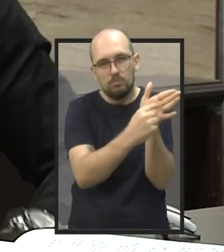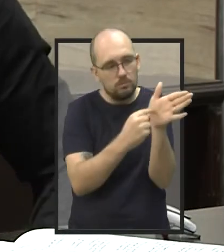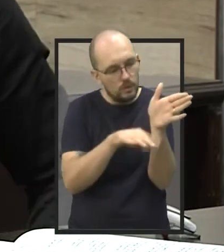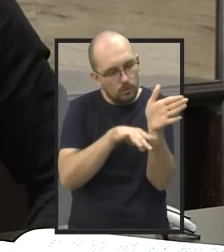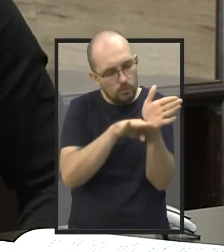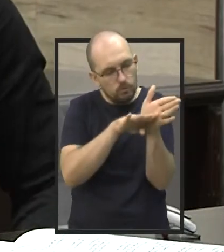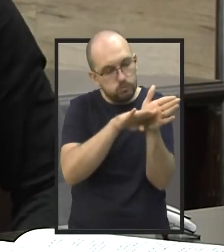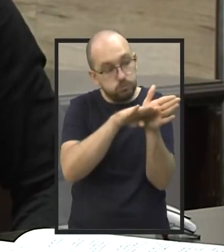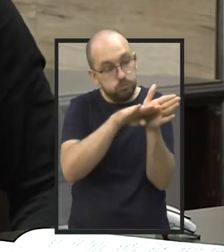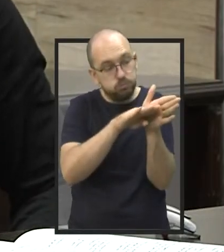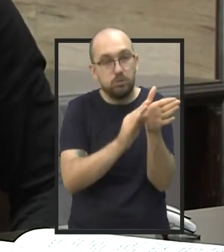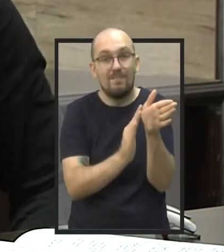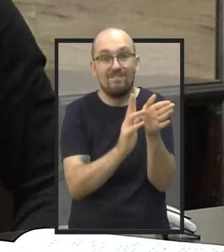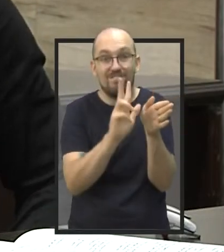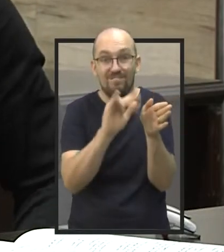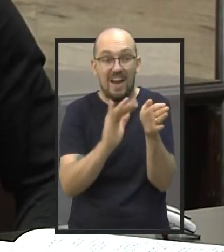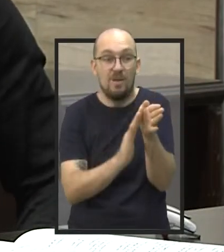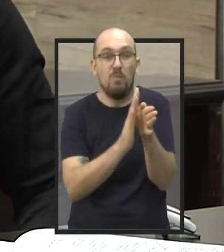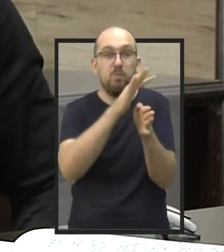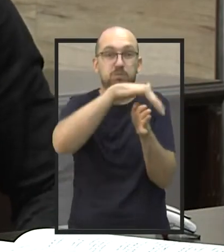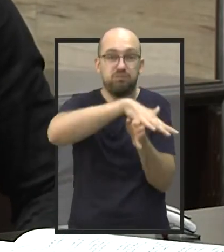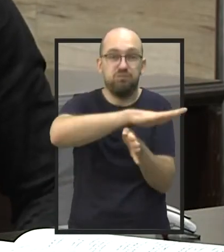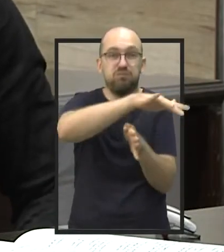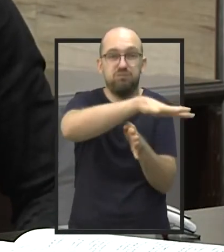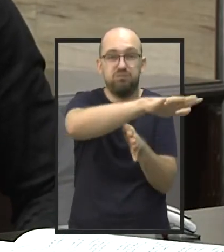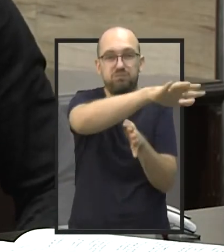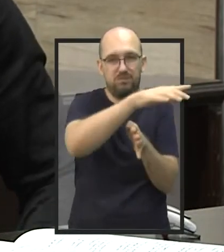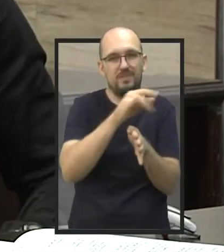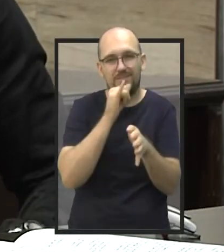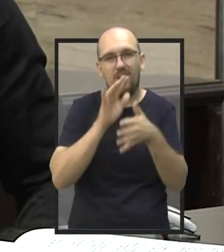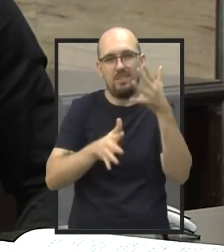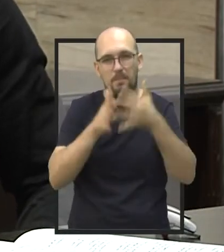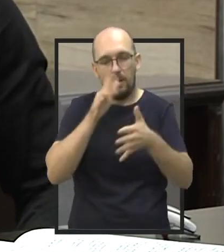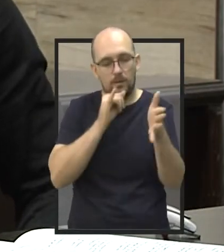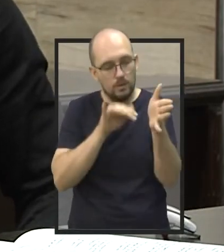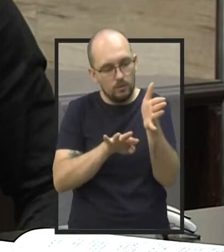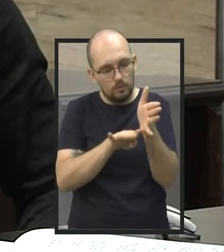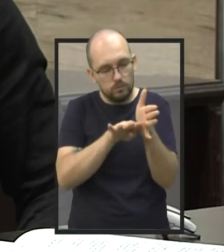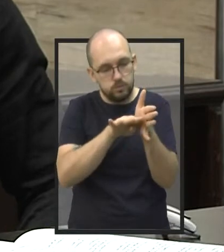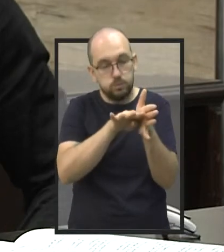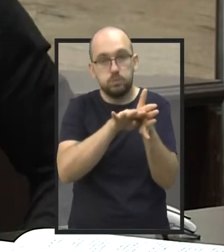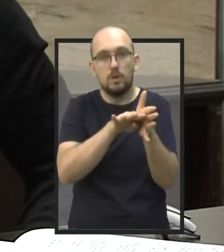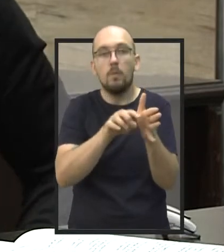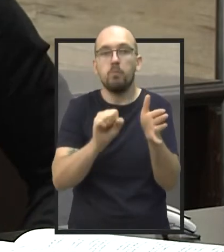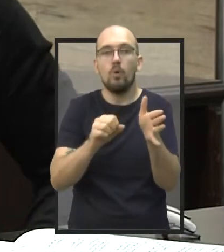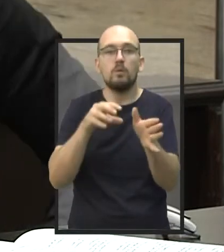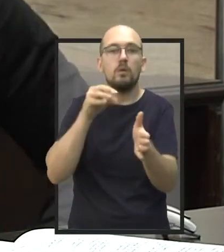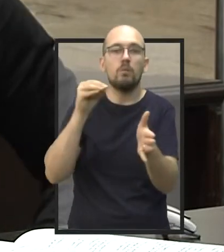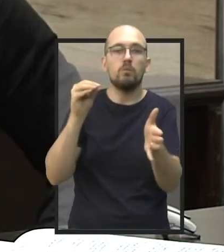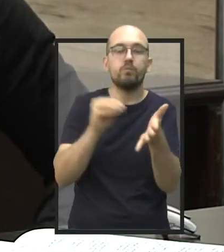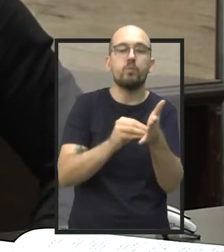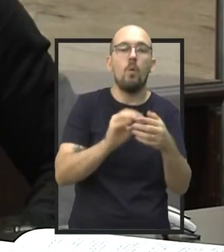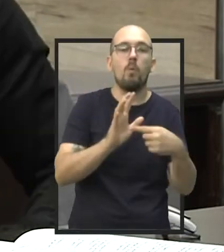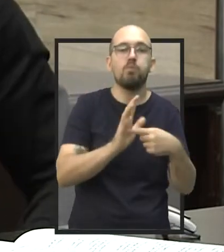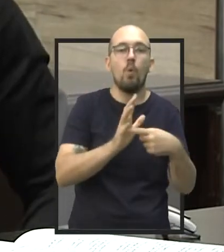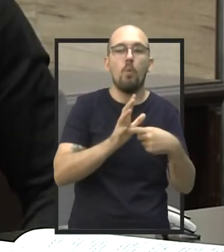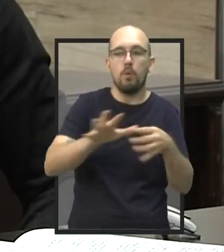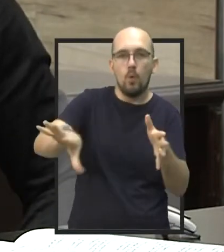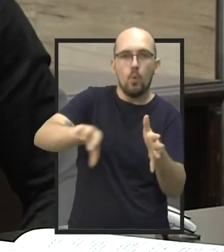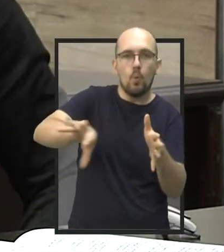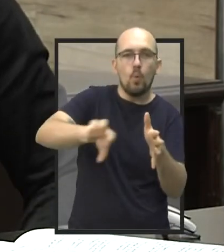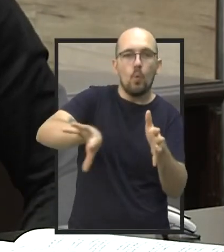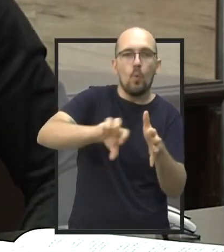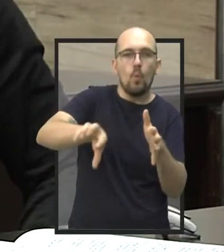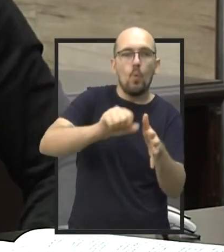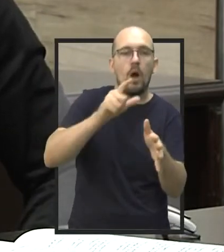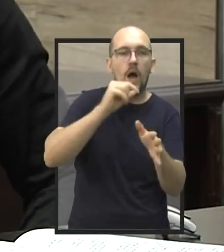submergir e atrapalhar, encher alguns bairros da cidade, essa bomba tocaria essa água para os tanques. E esses tanques